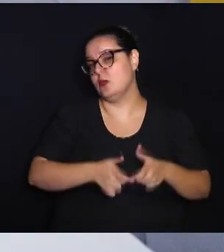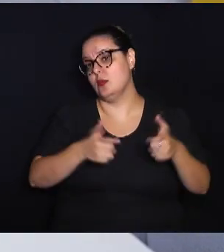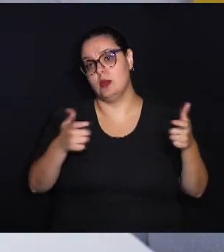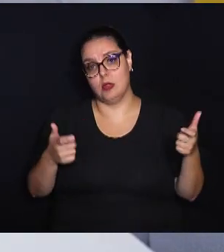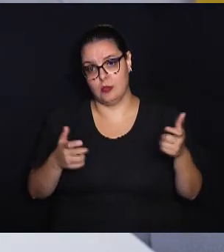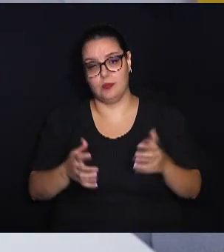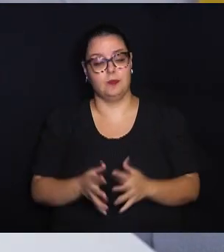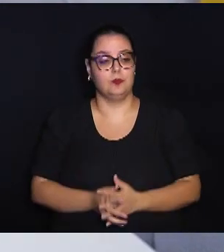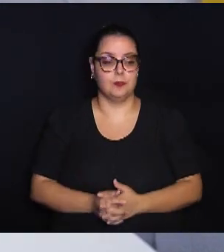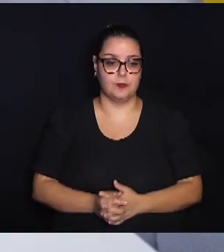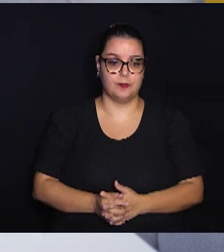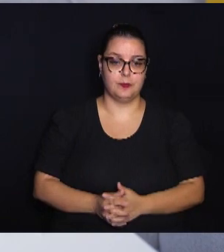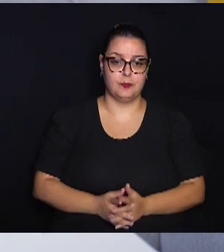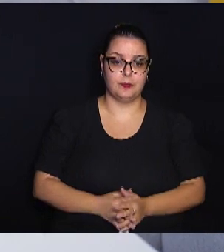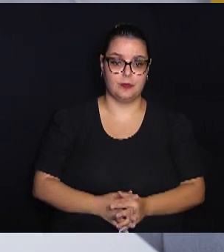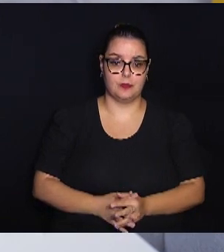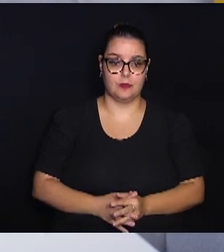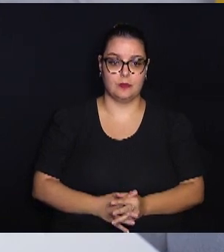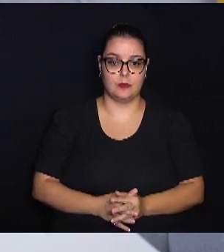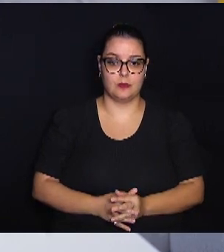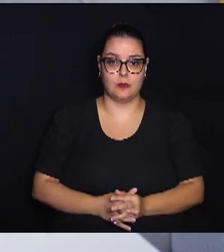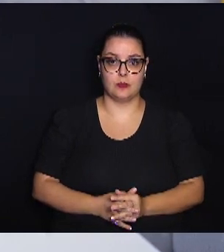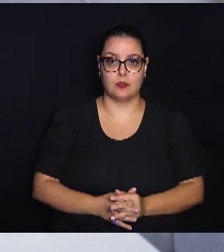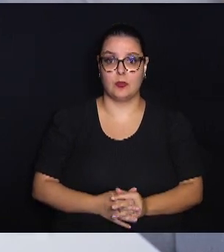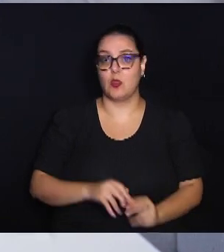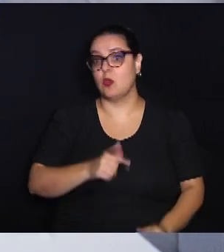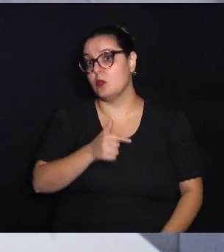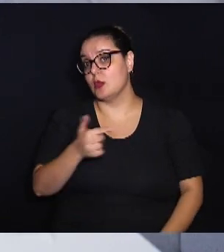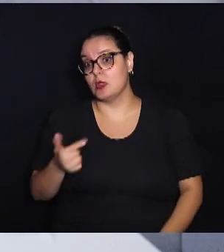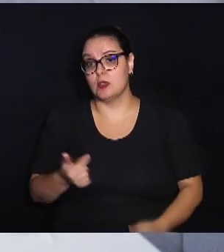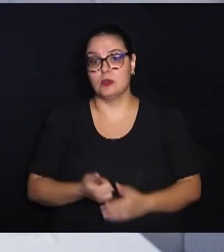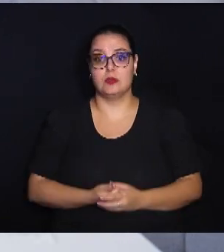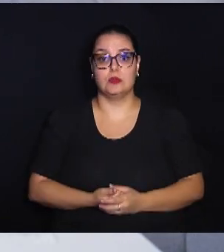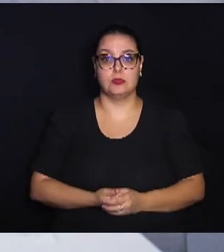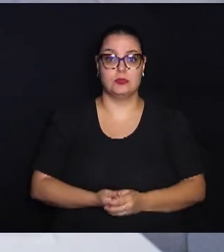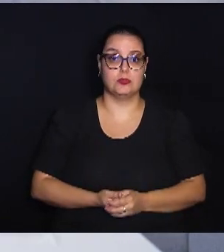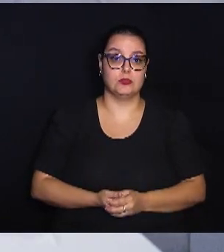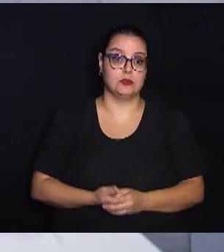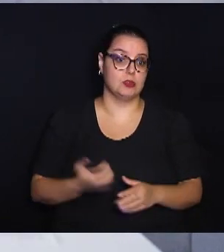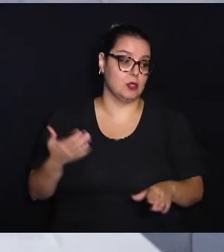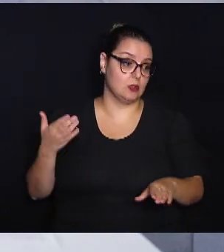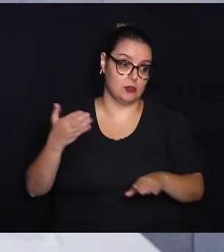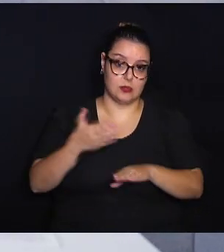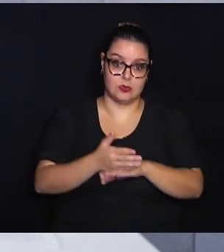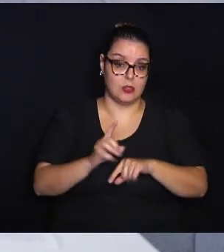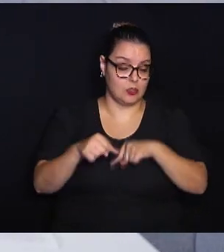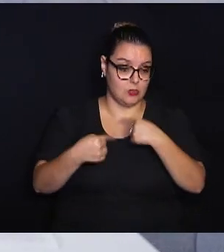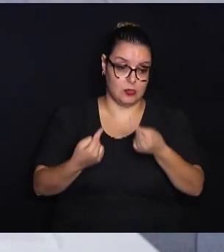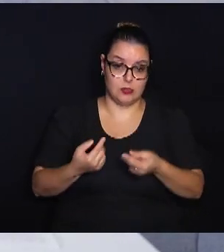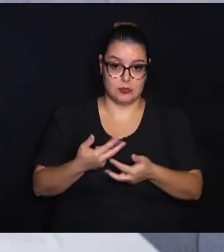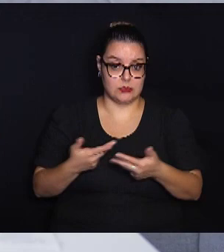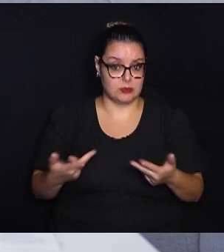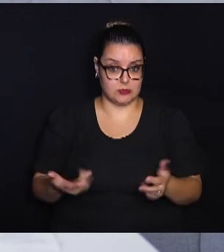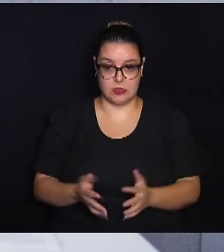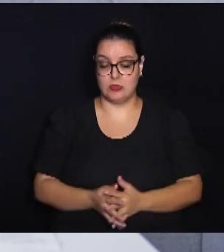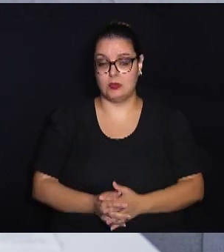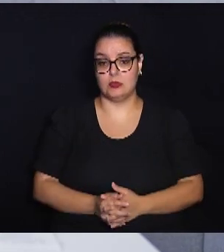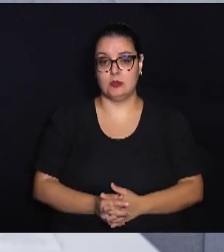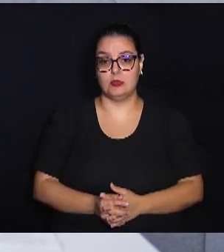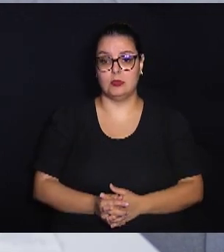ao máximo, explorar para quem não tem tanto acesso a